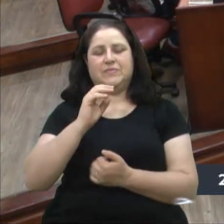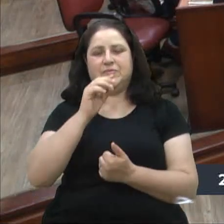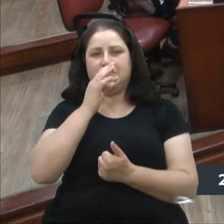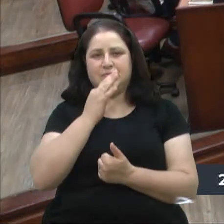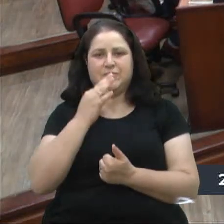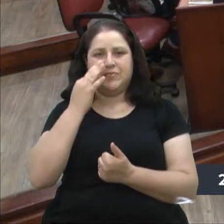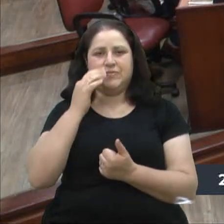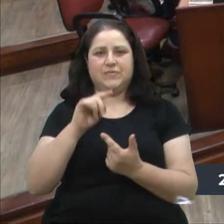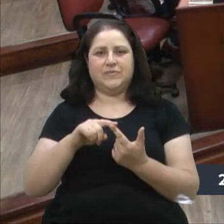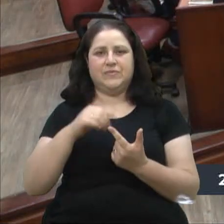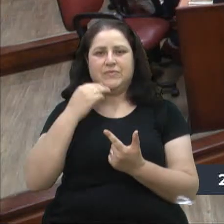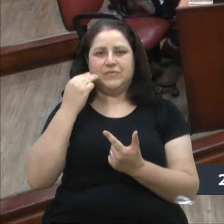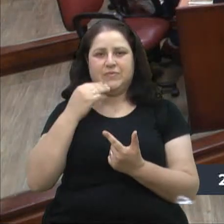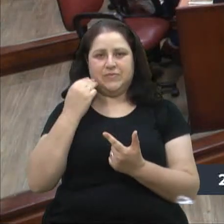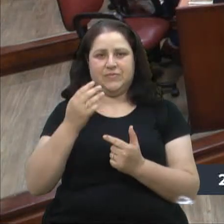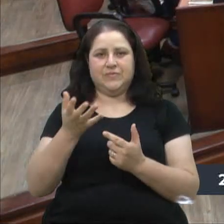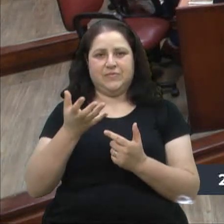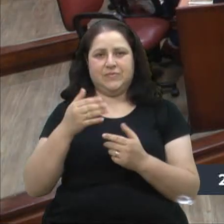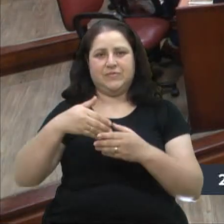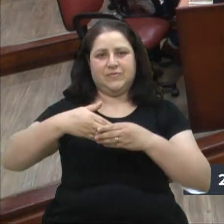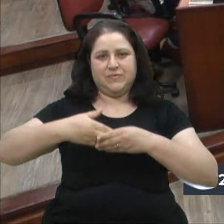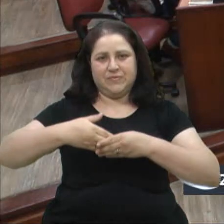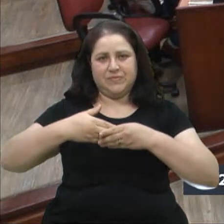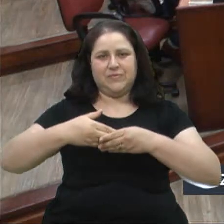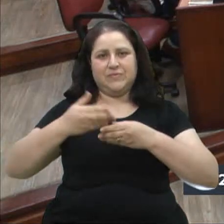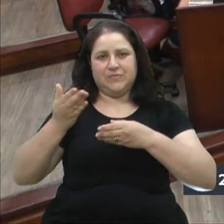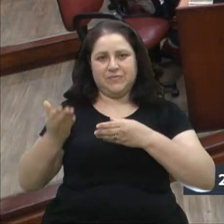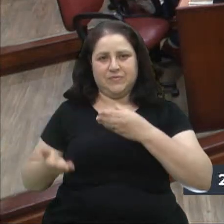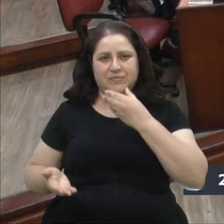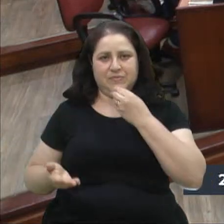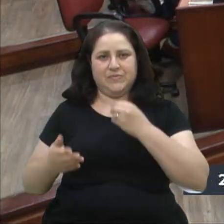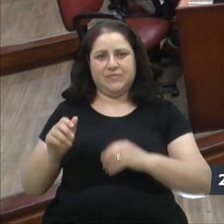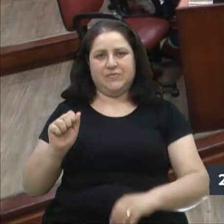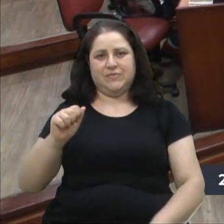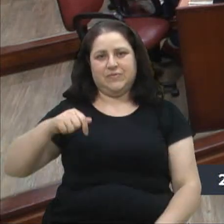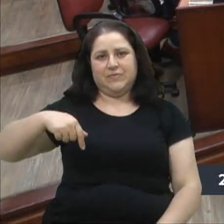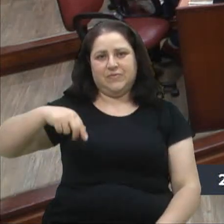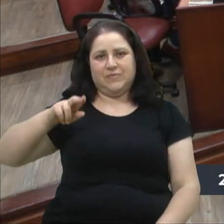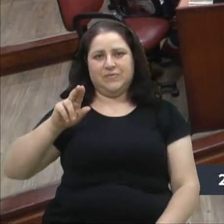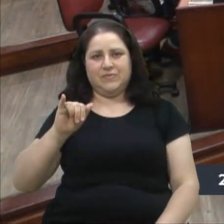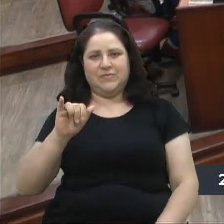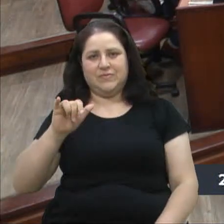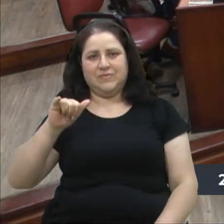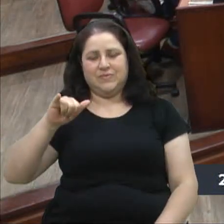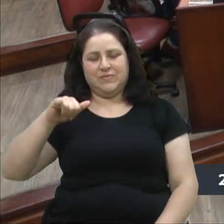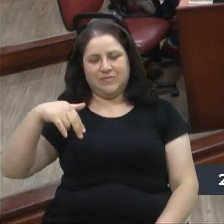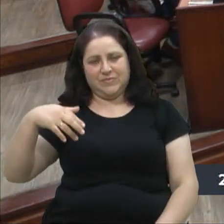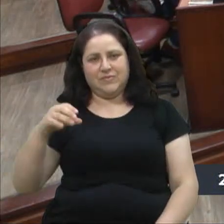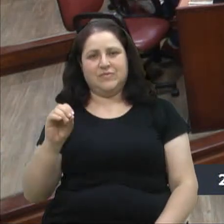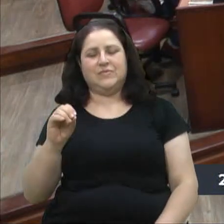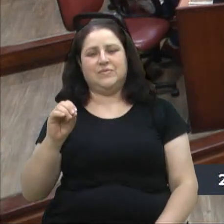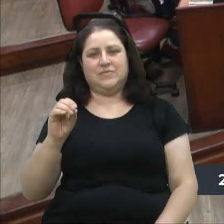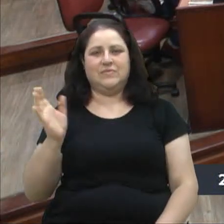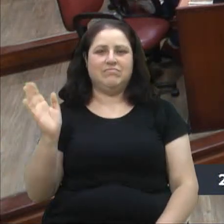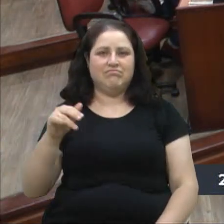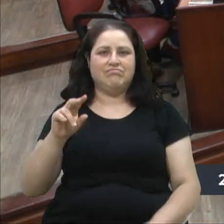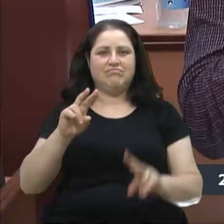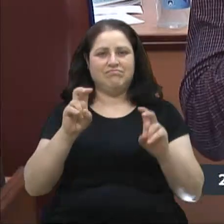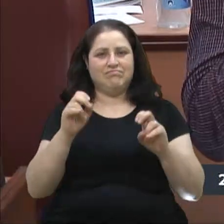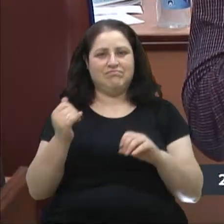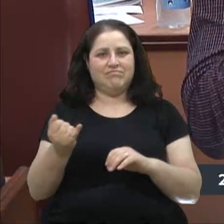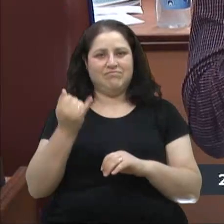Frias, gostaria de cumprimentar a Aquilino por trazer um tema tão relevante. Como foi dito, como